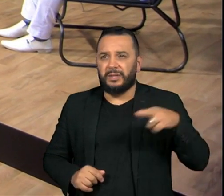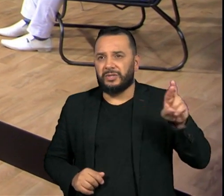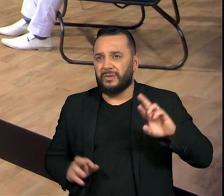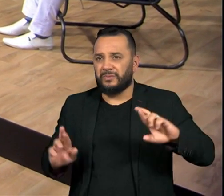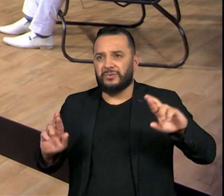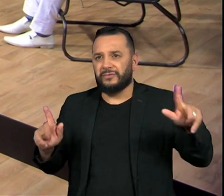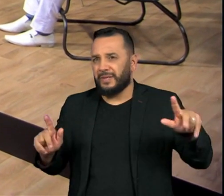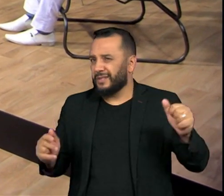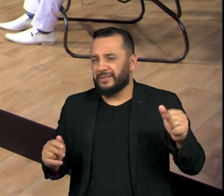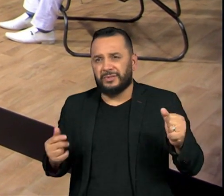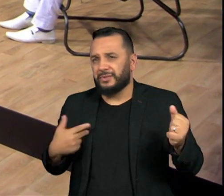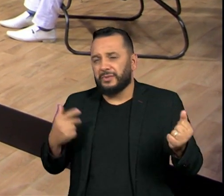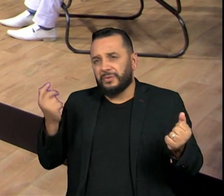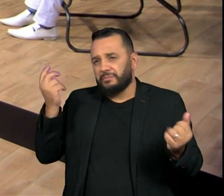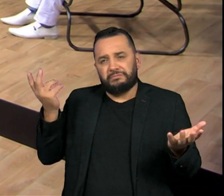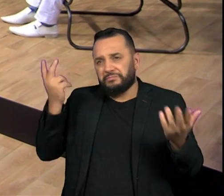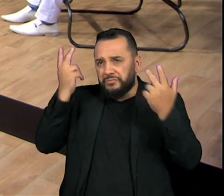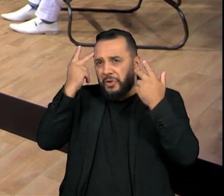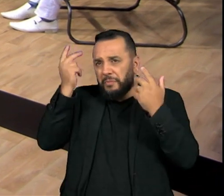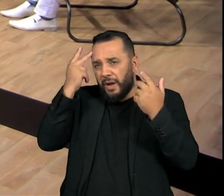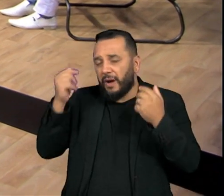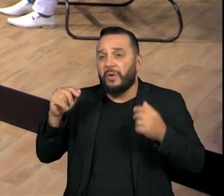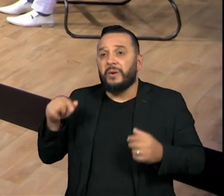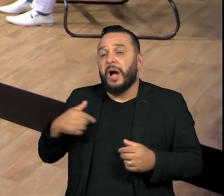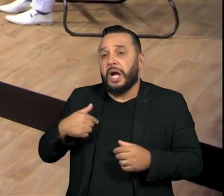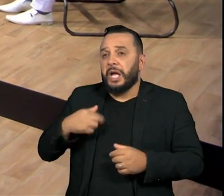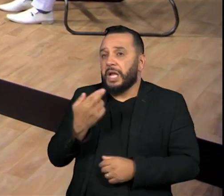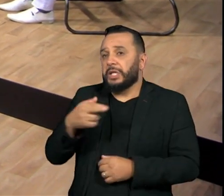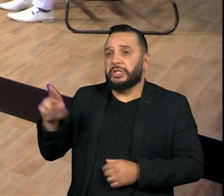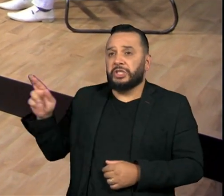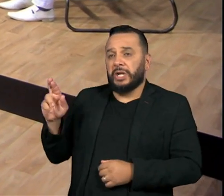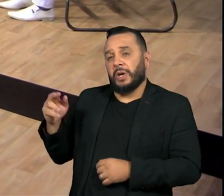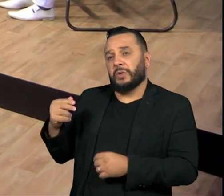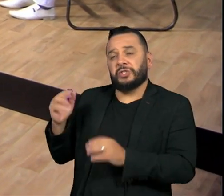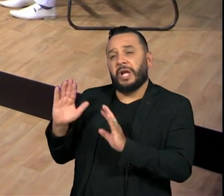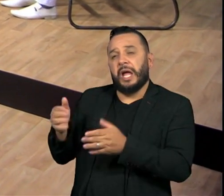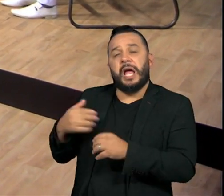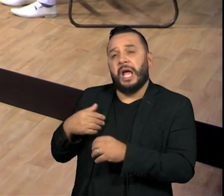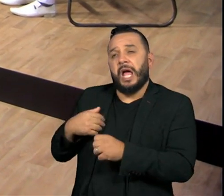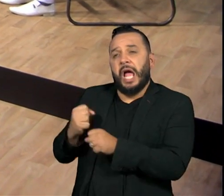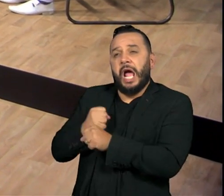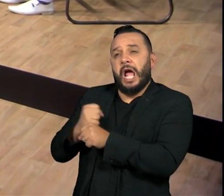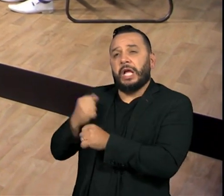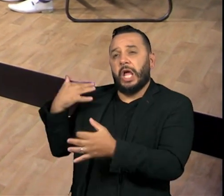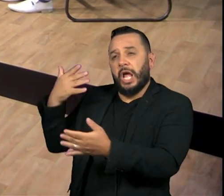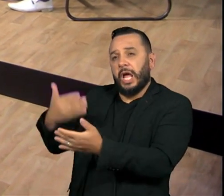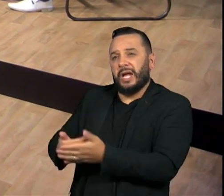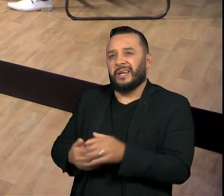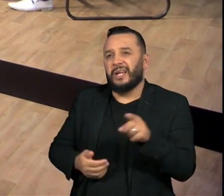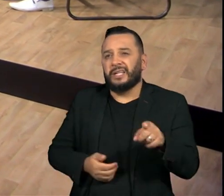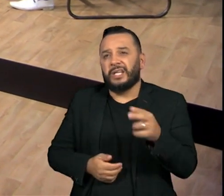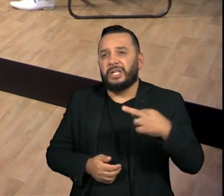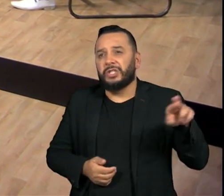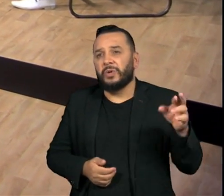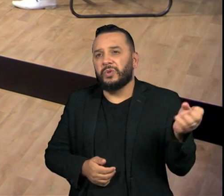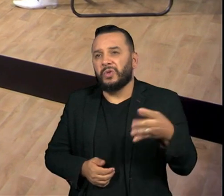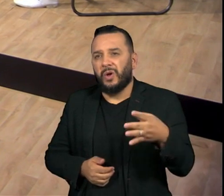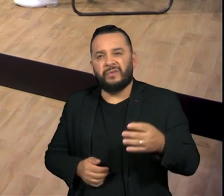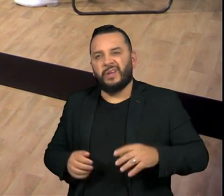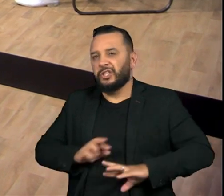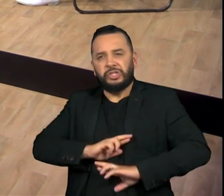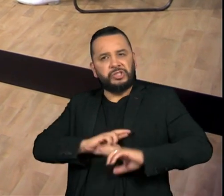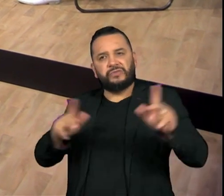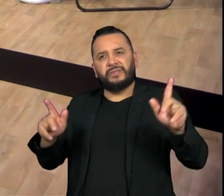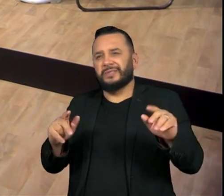diferentes, não é? Não é porque uma religião é mais antiga, milenar, e a outra é mais jovem que nós somos diferentes. Nós